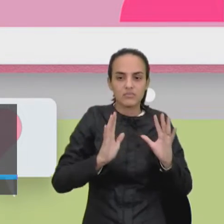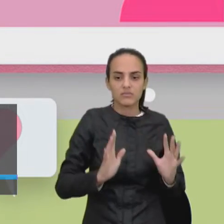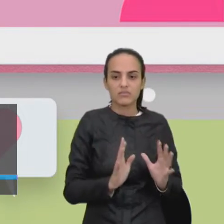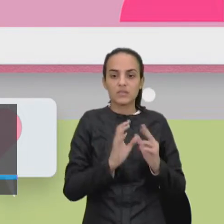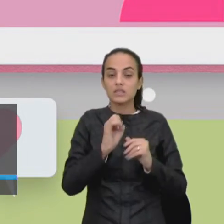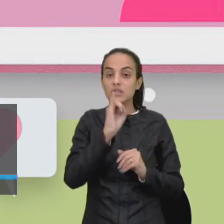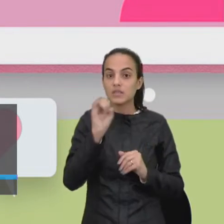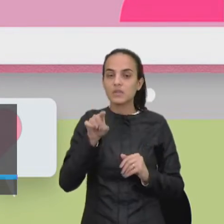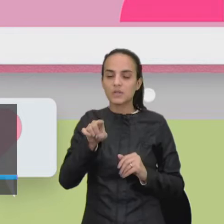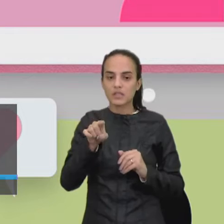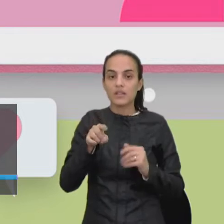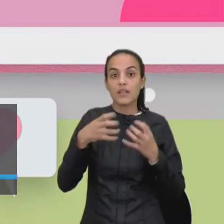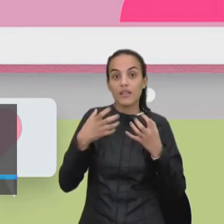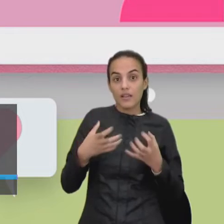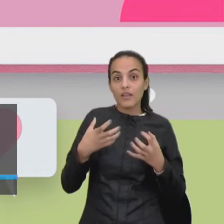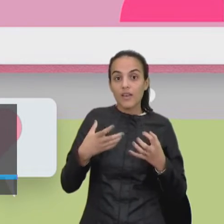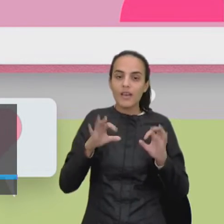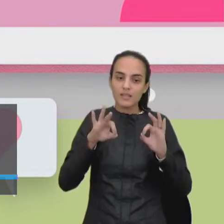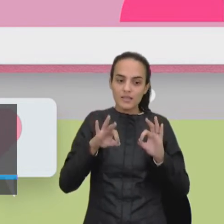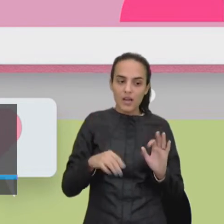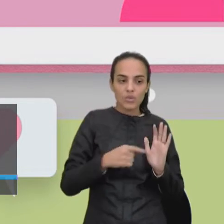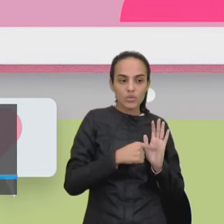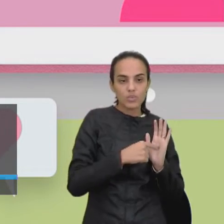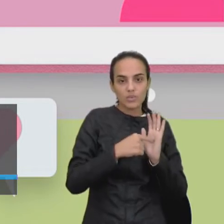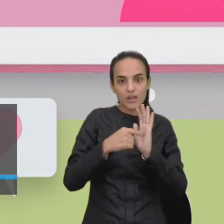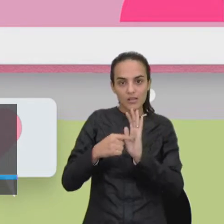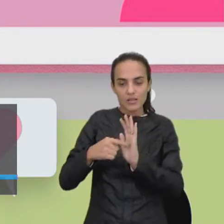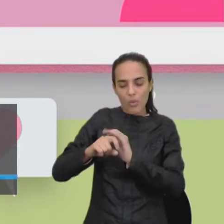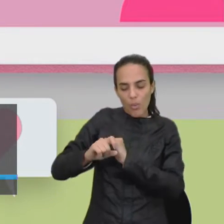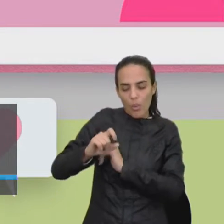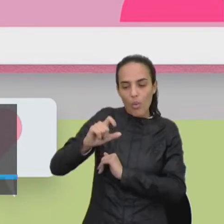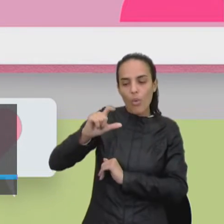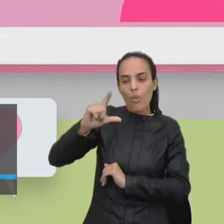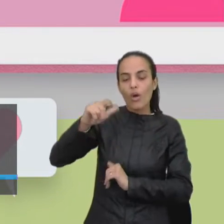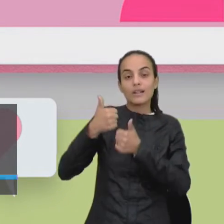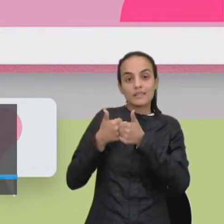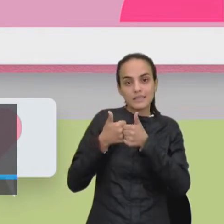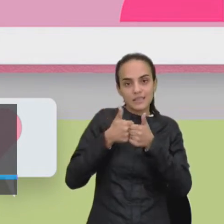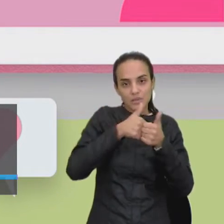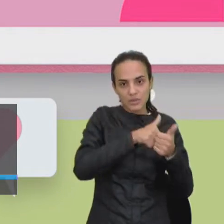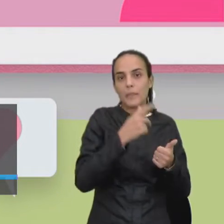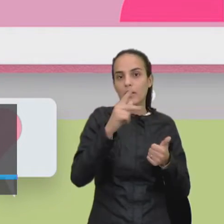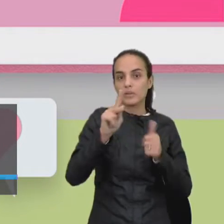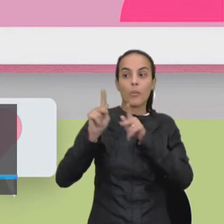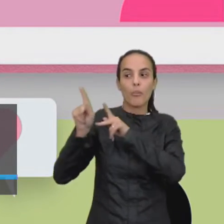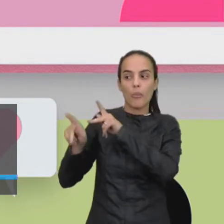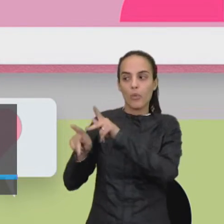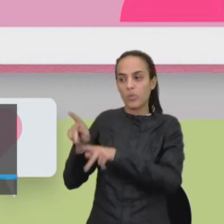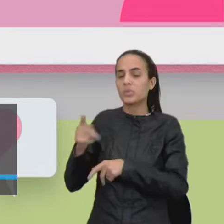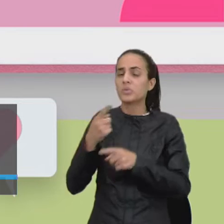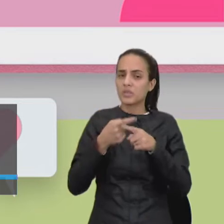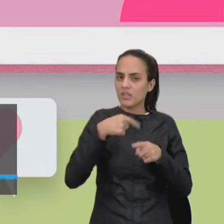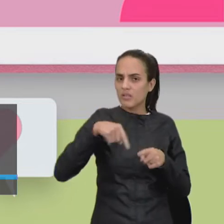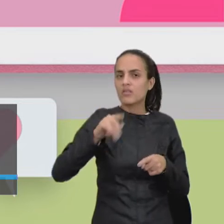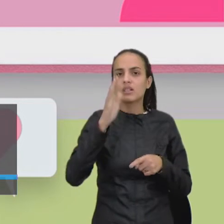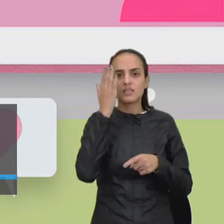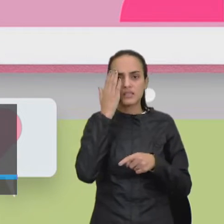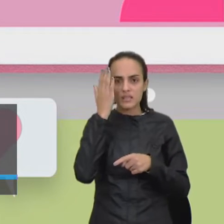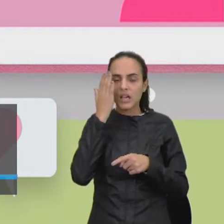você está querendo realmente trazer um aumento aí de seguidores para o seu público, porque a gente sabe que